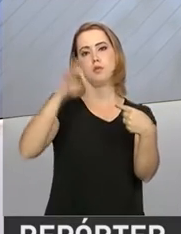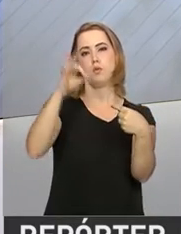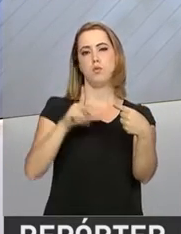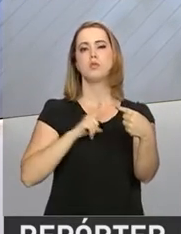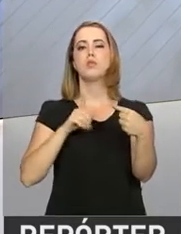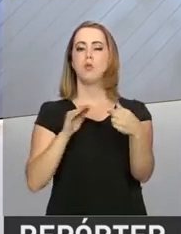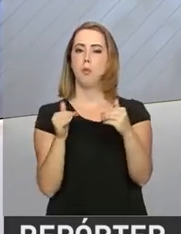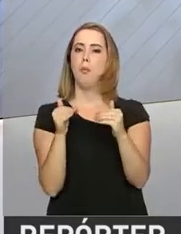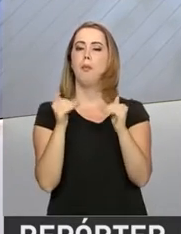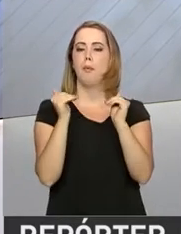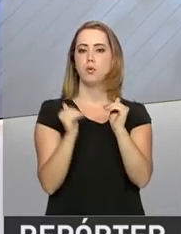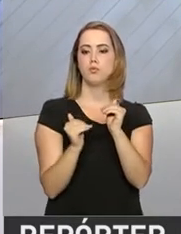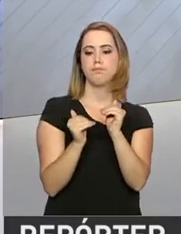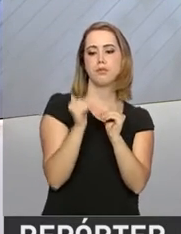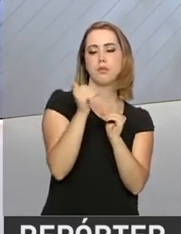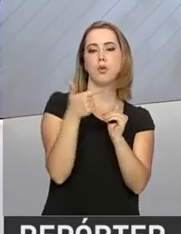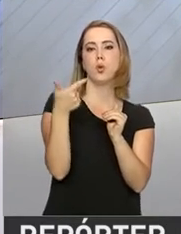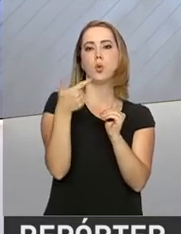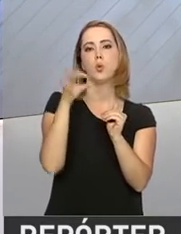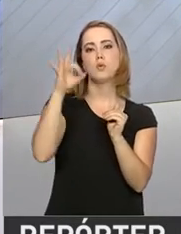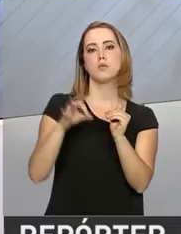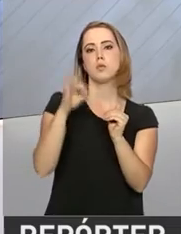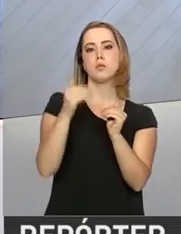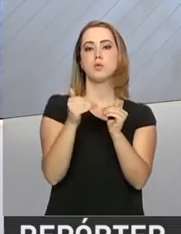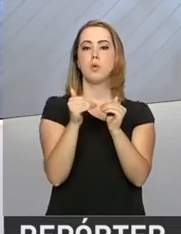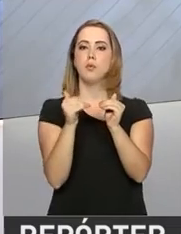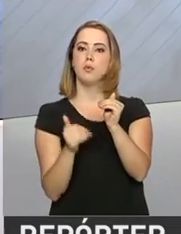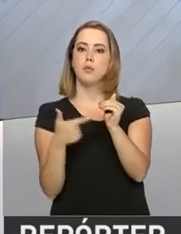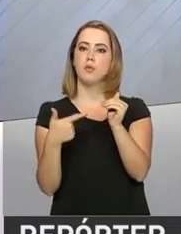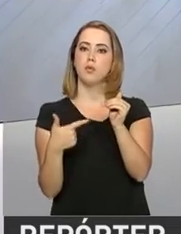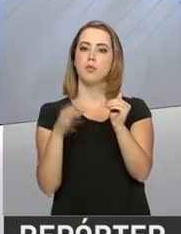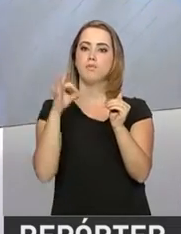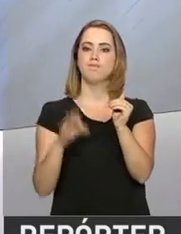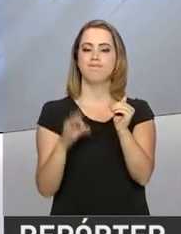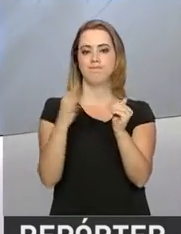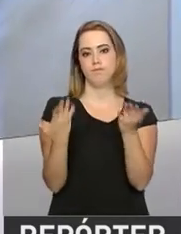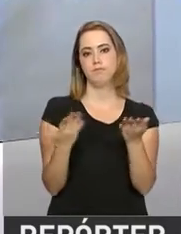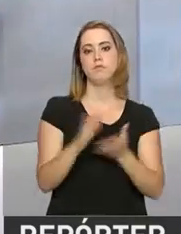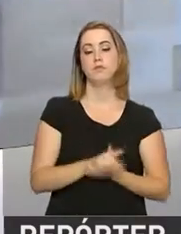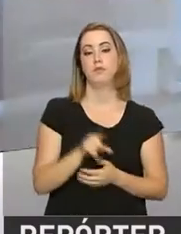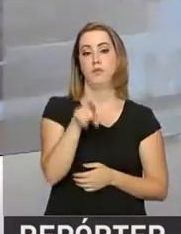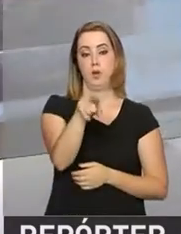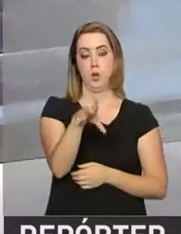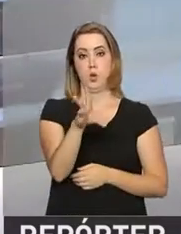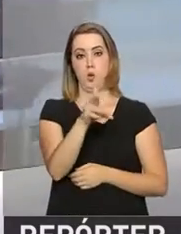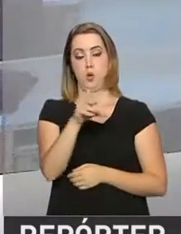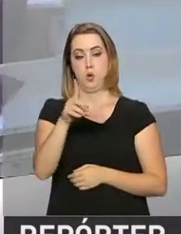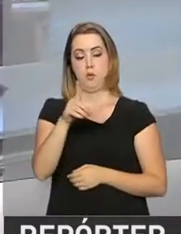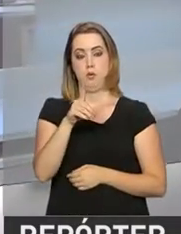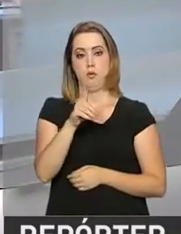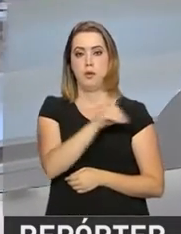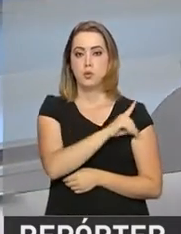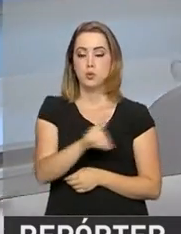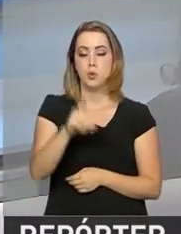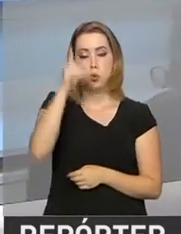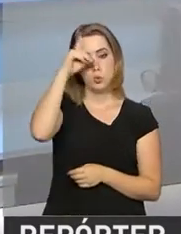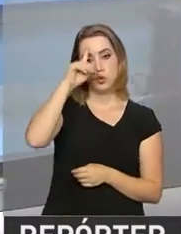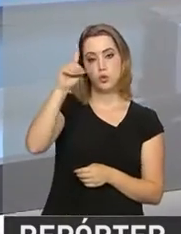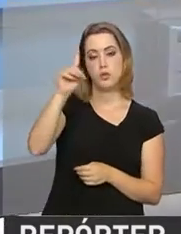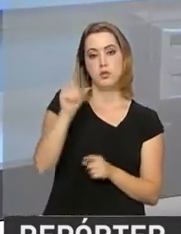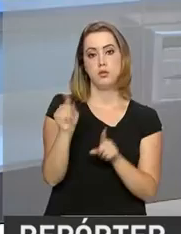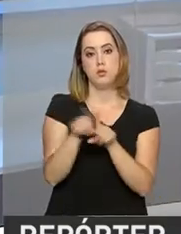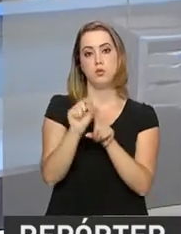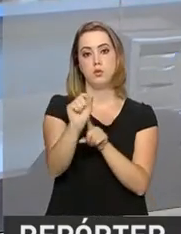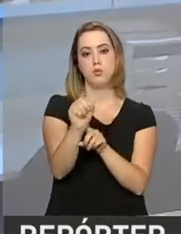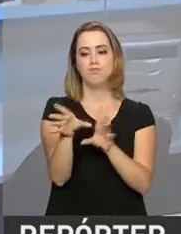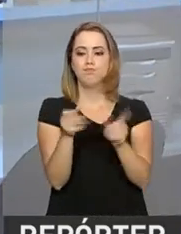de 2 pontos percentuais, para baixo ou para cima. Para o diretor de política econômica do Banco Central, o ajuste fiscal do